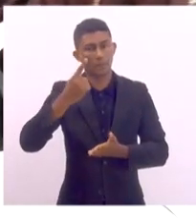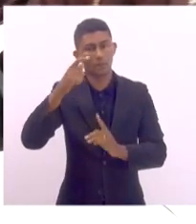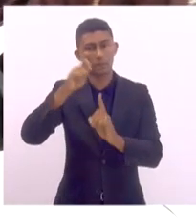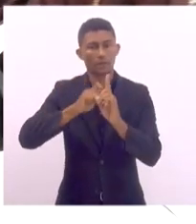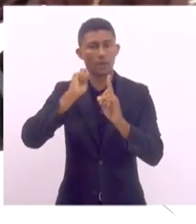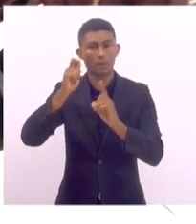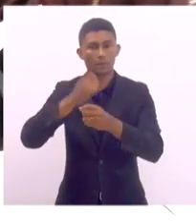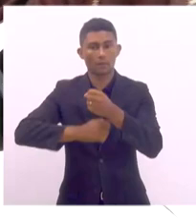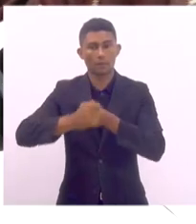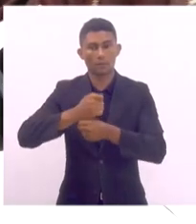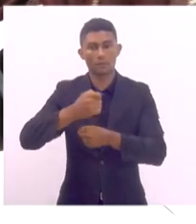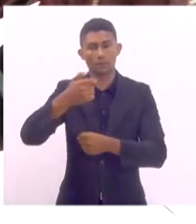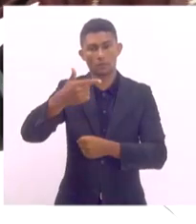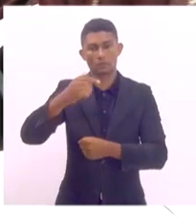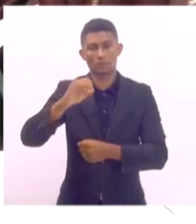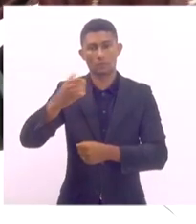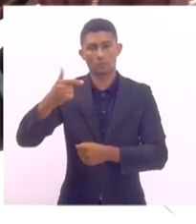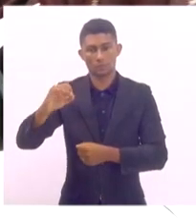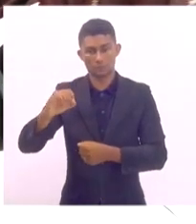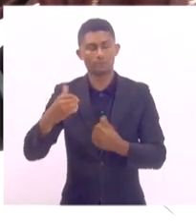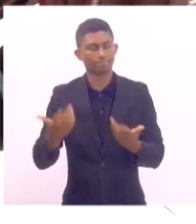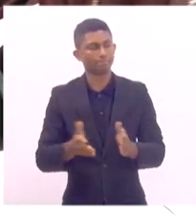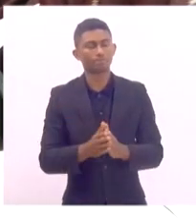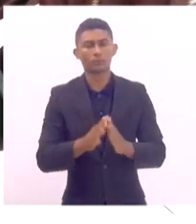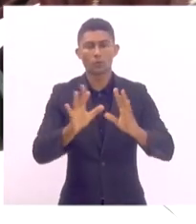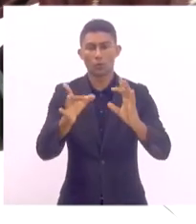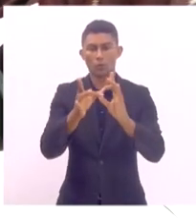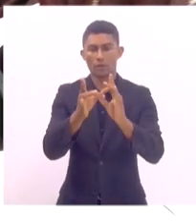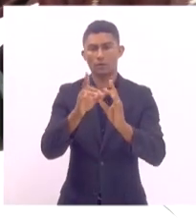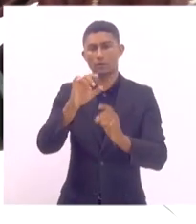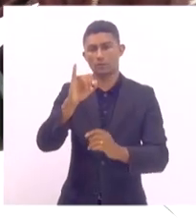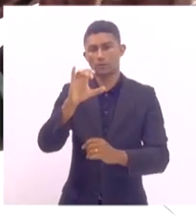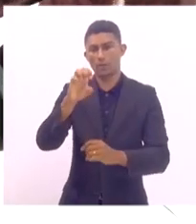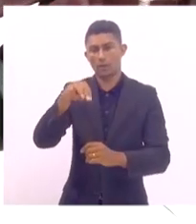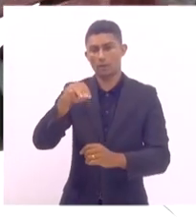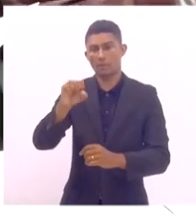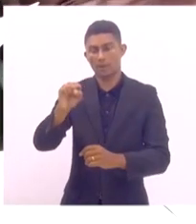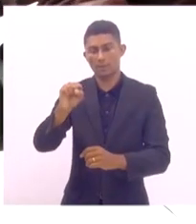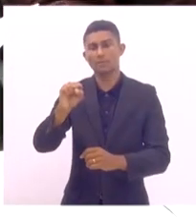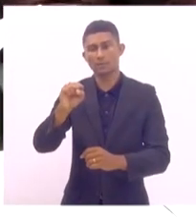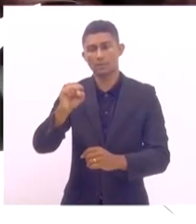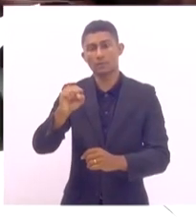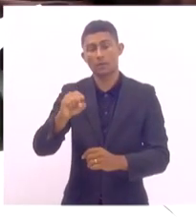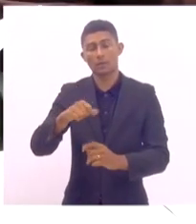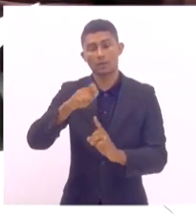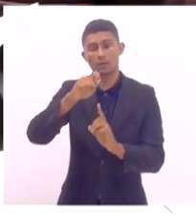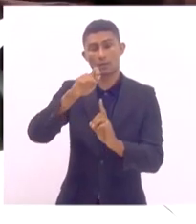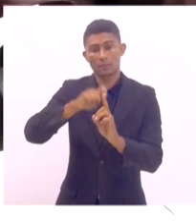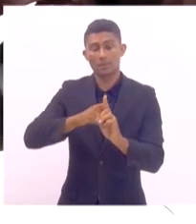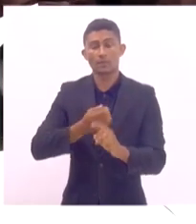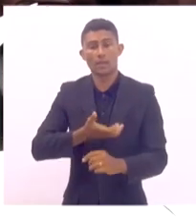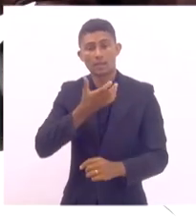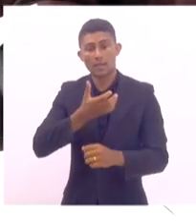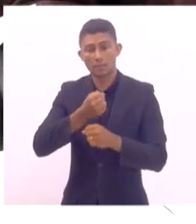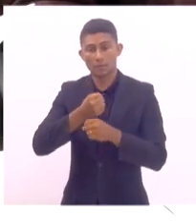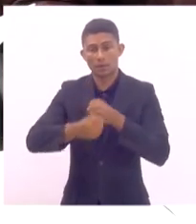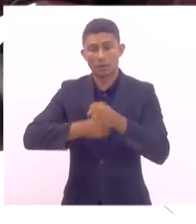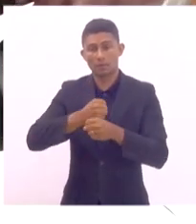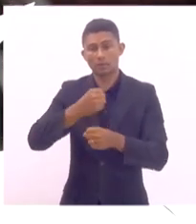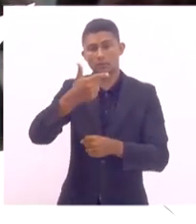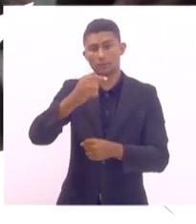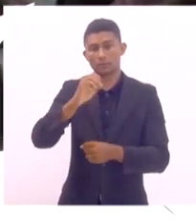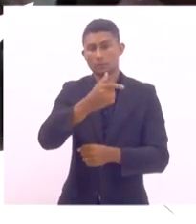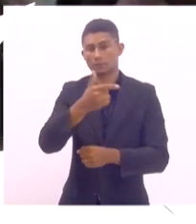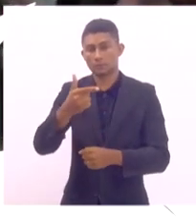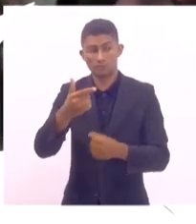2020, internaliza o convênio ICMS 12 de 22, que autoriza as unidades